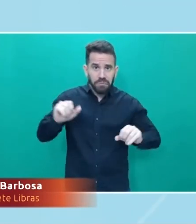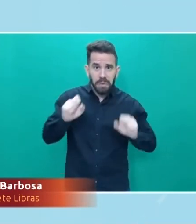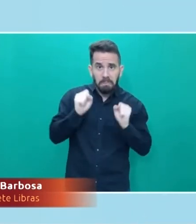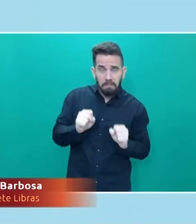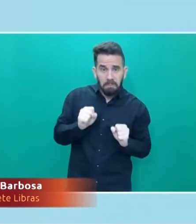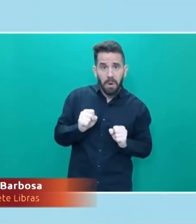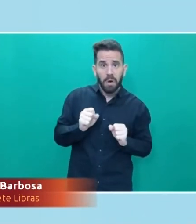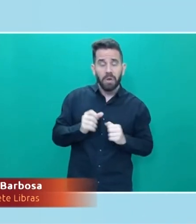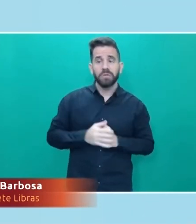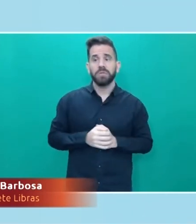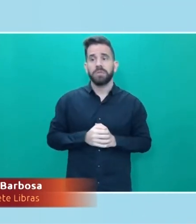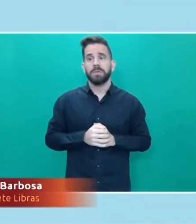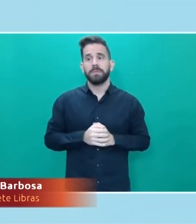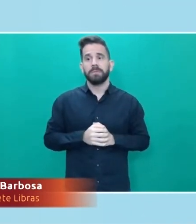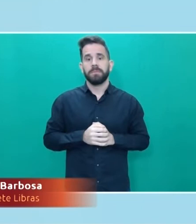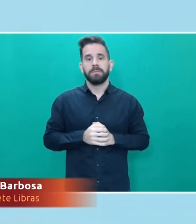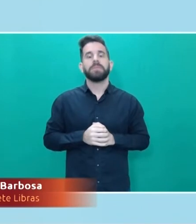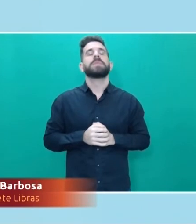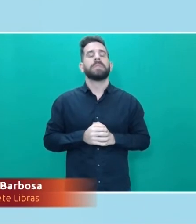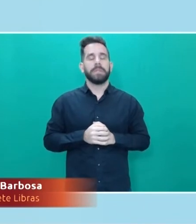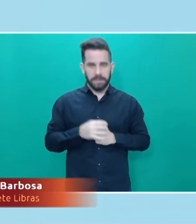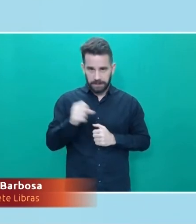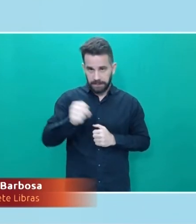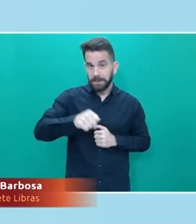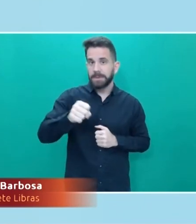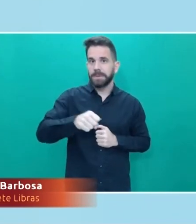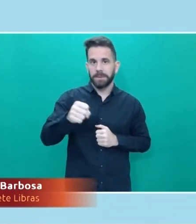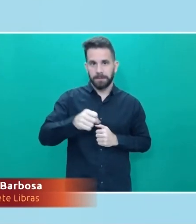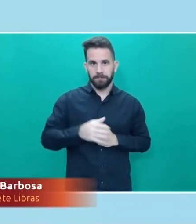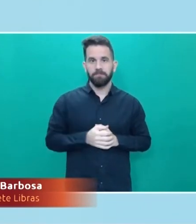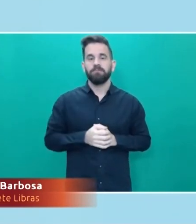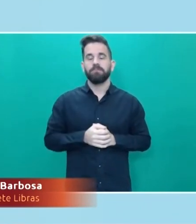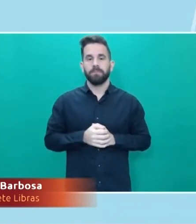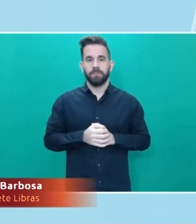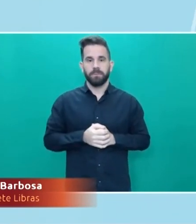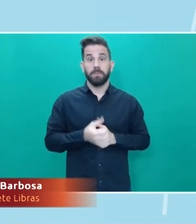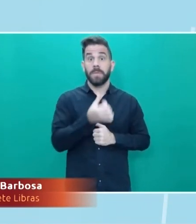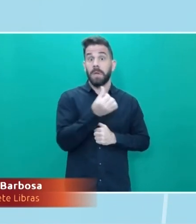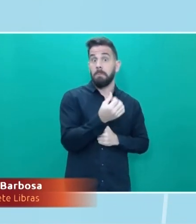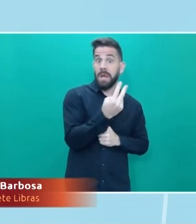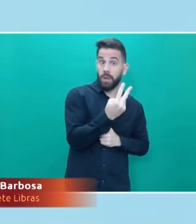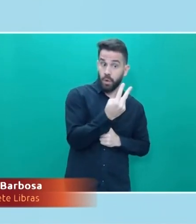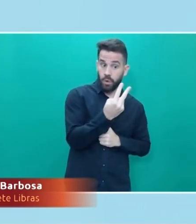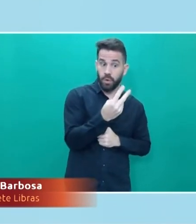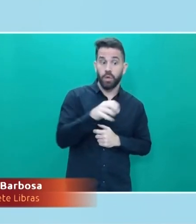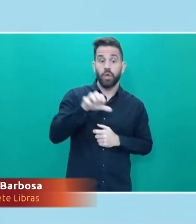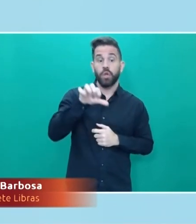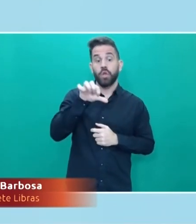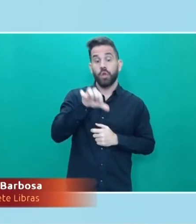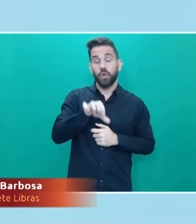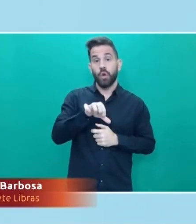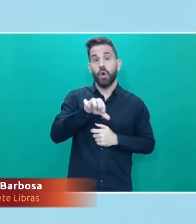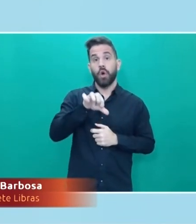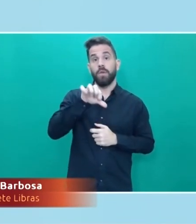gente? Por favor. Eu estou no 62, né?